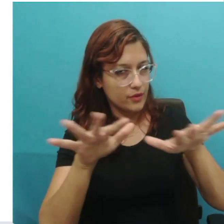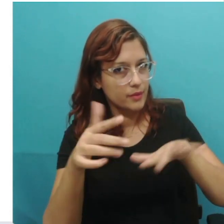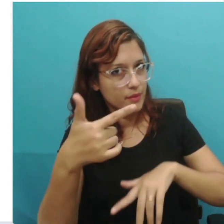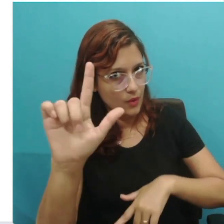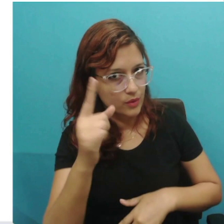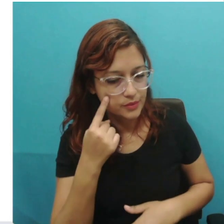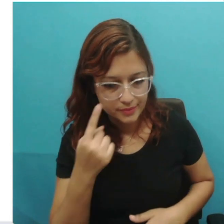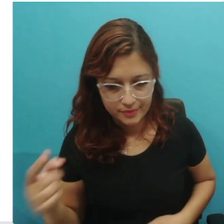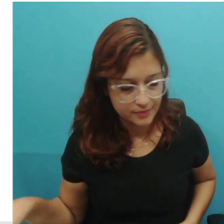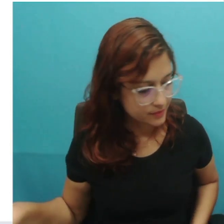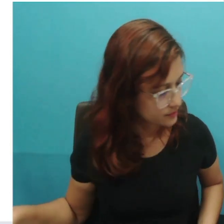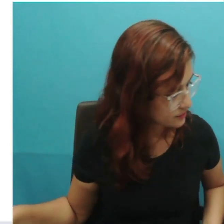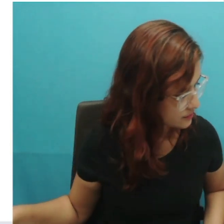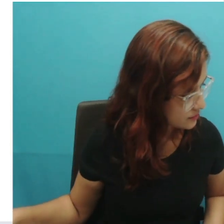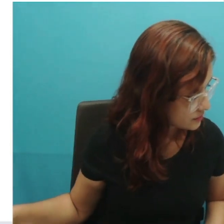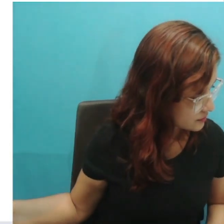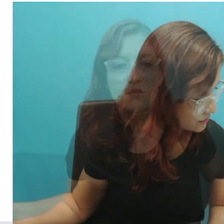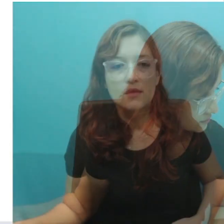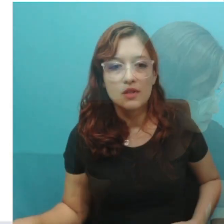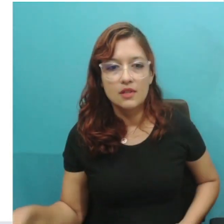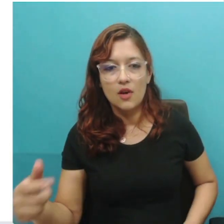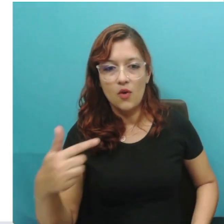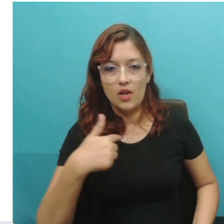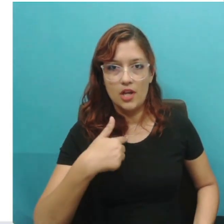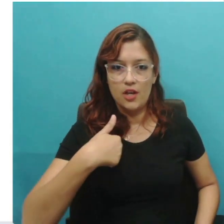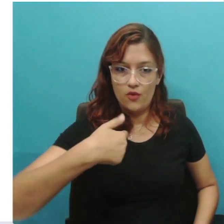Outro exemplo que tem a ver com movimento.